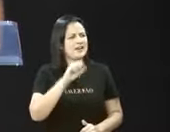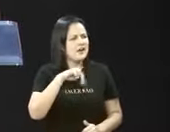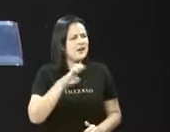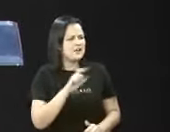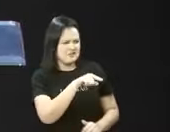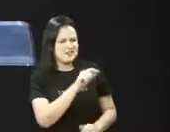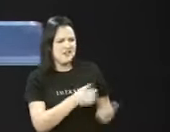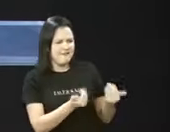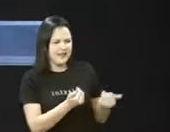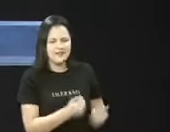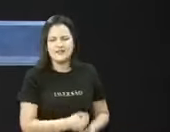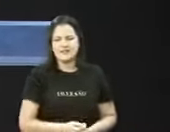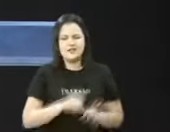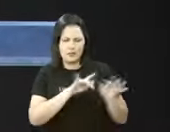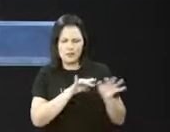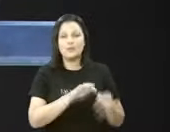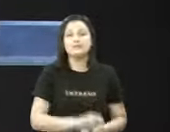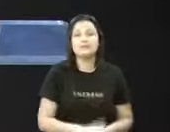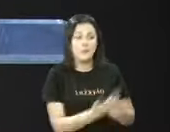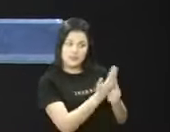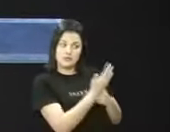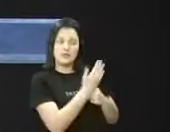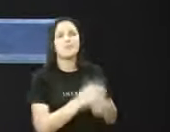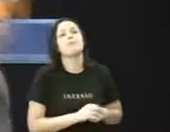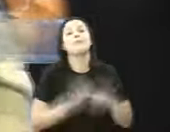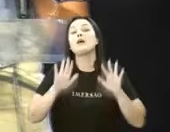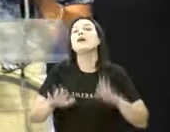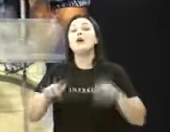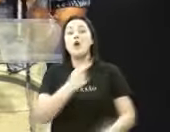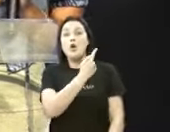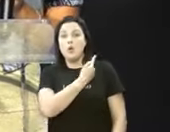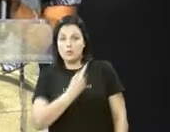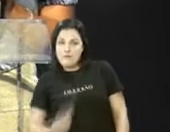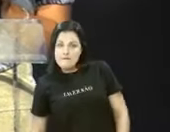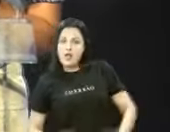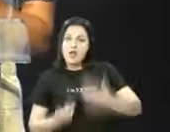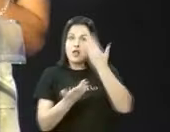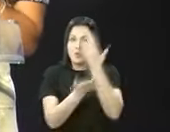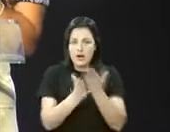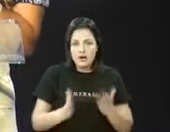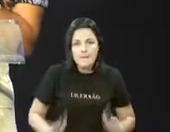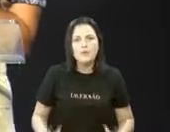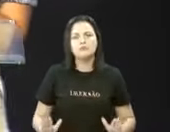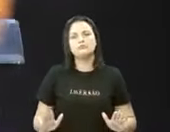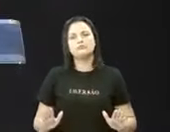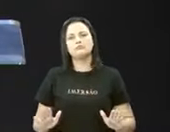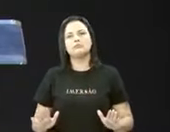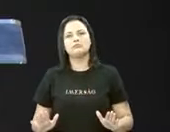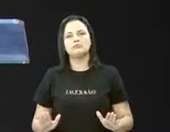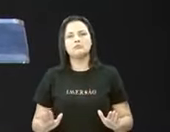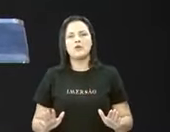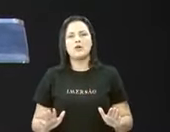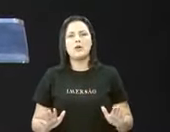Não. O reinado acabou e o ministério profético